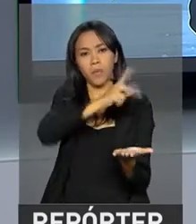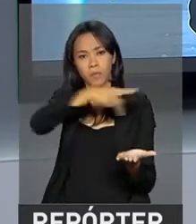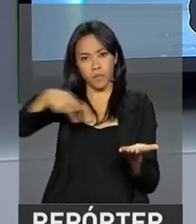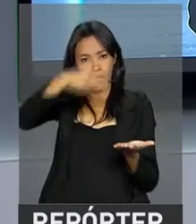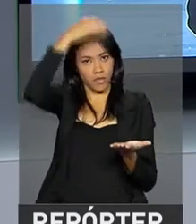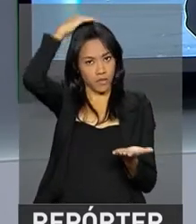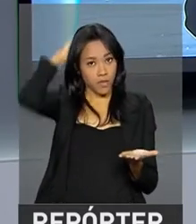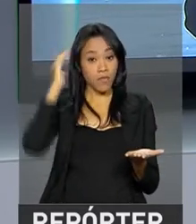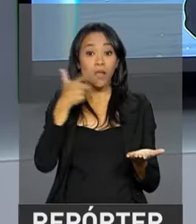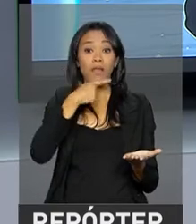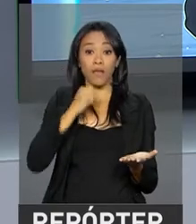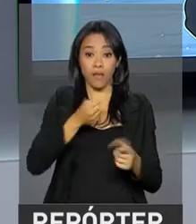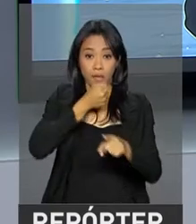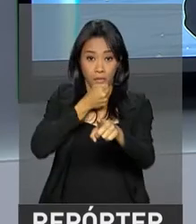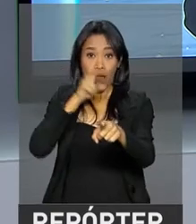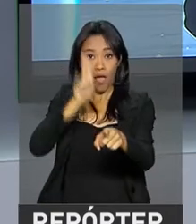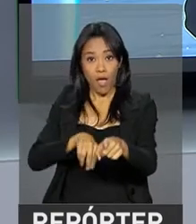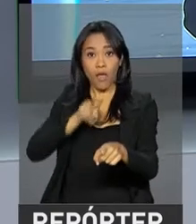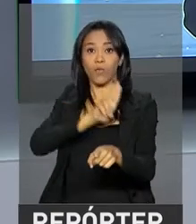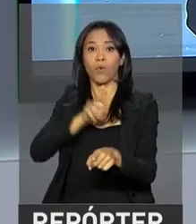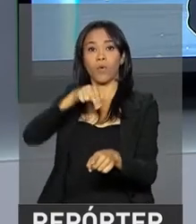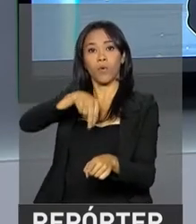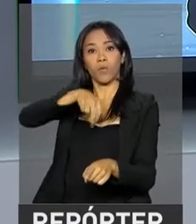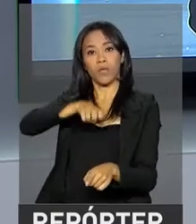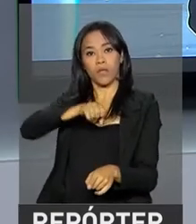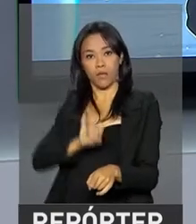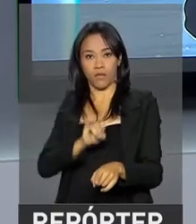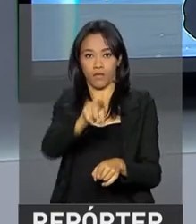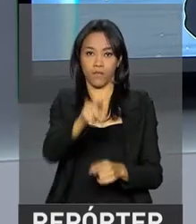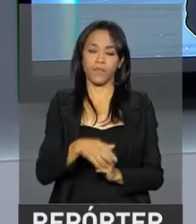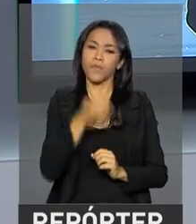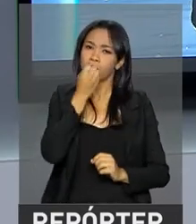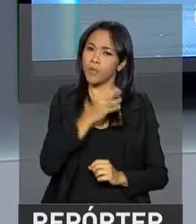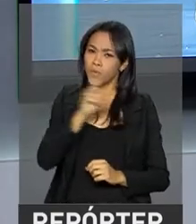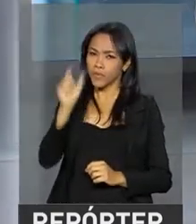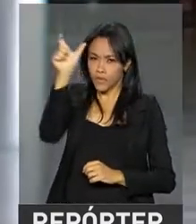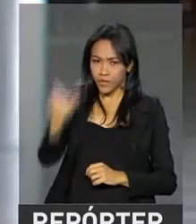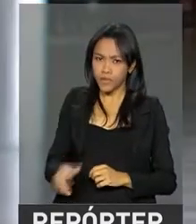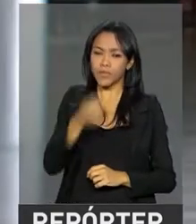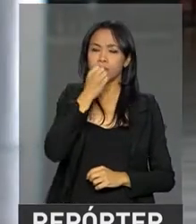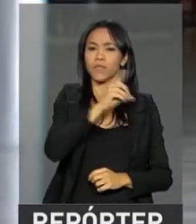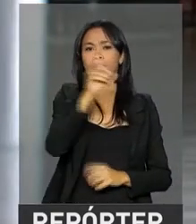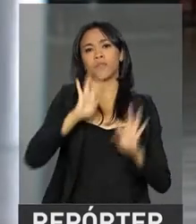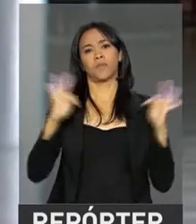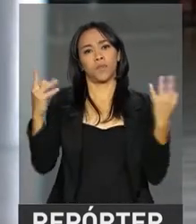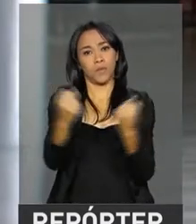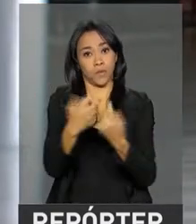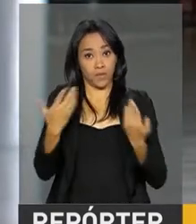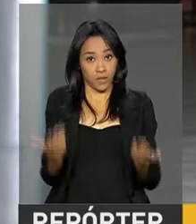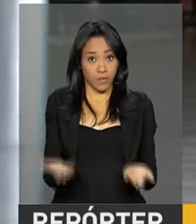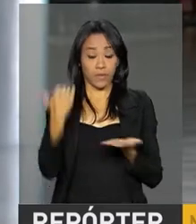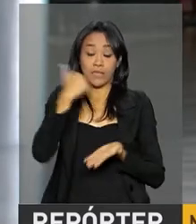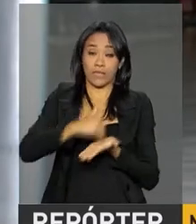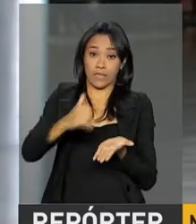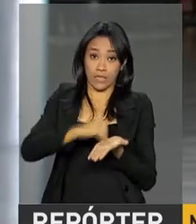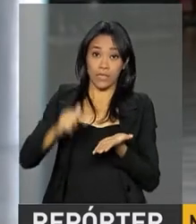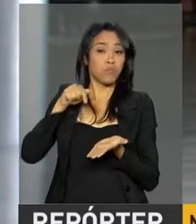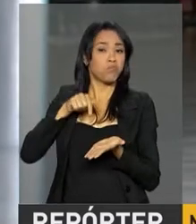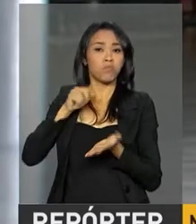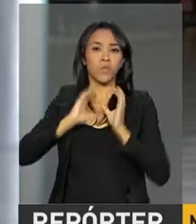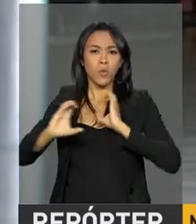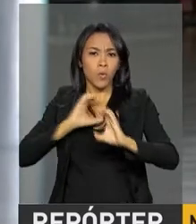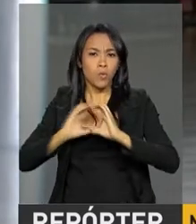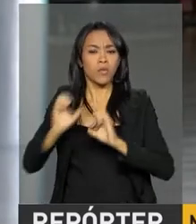pereira leandro bom dia para você bom dia a todos olhando por enquanto a secretaria de comunicação social